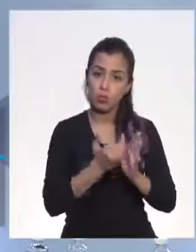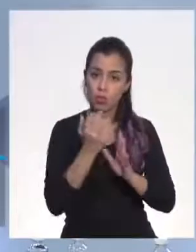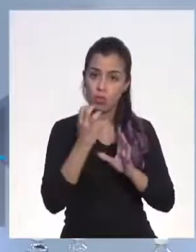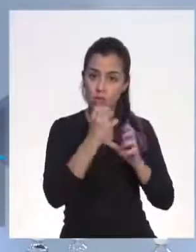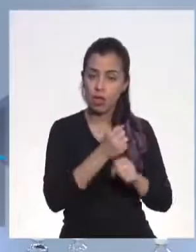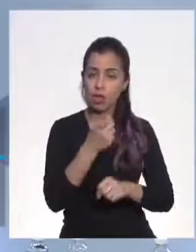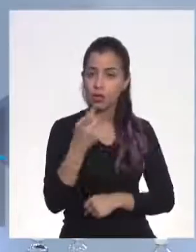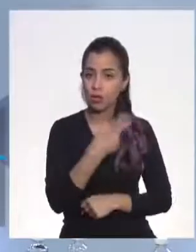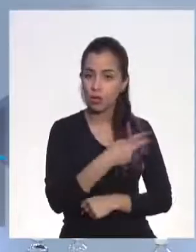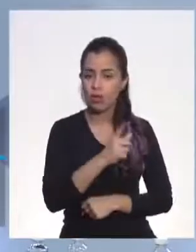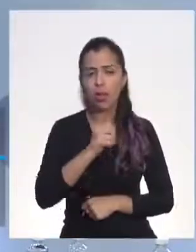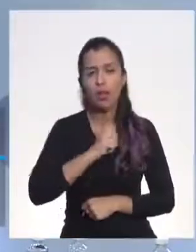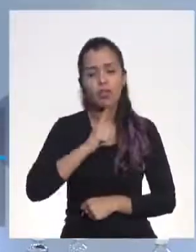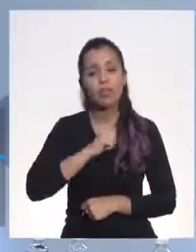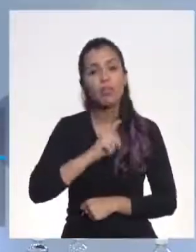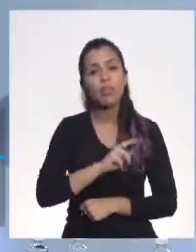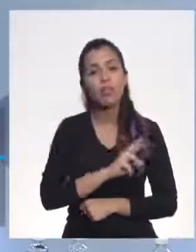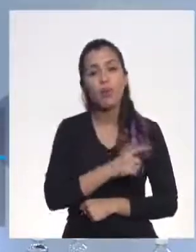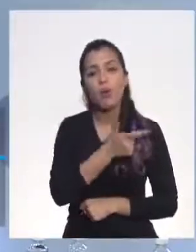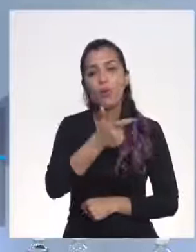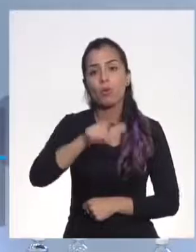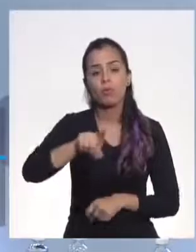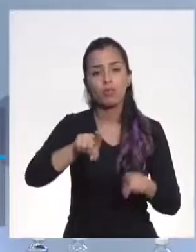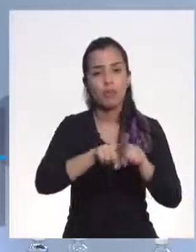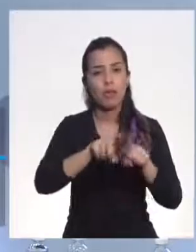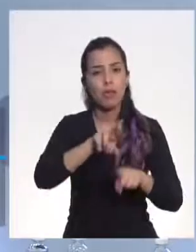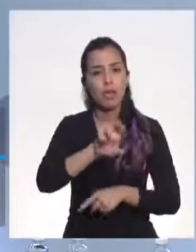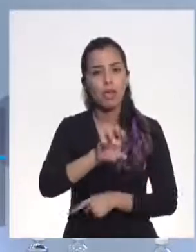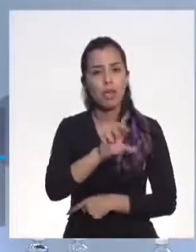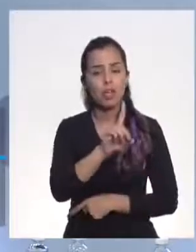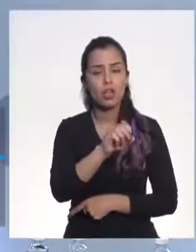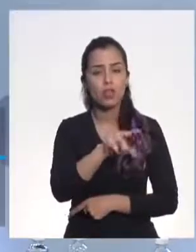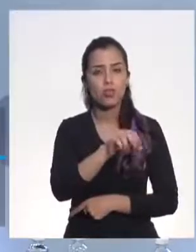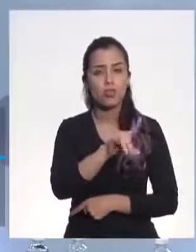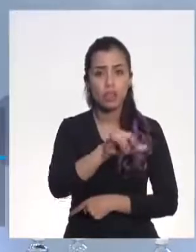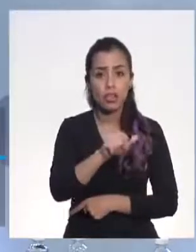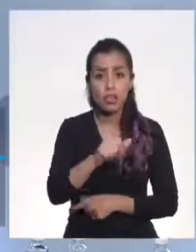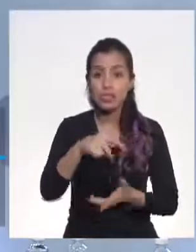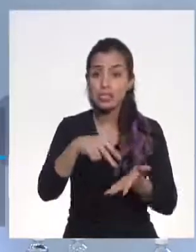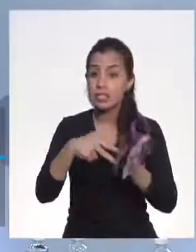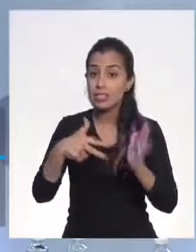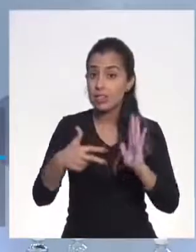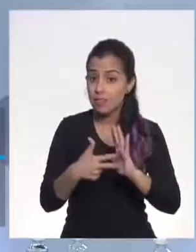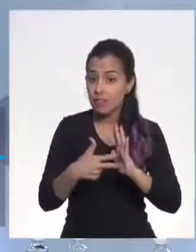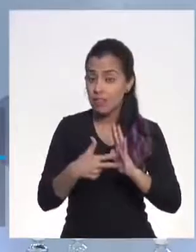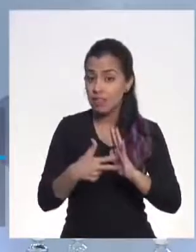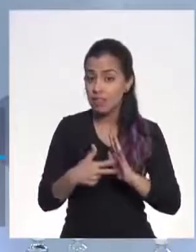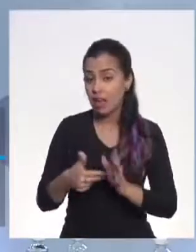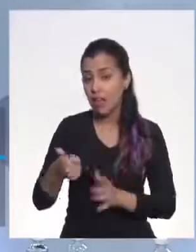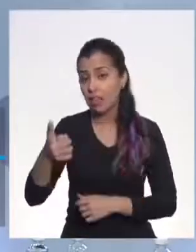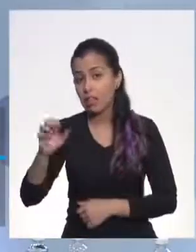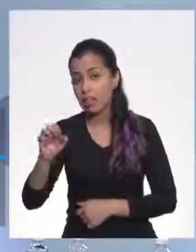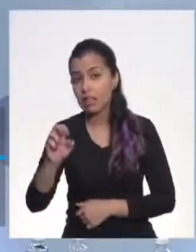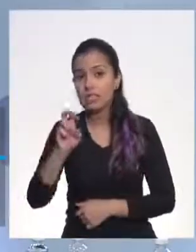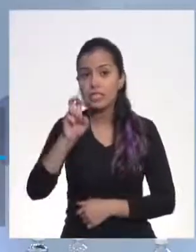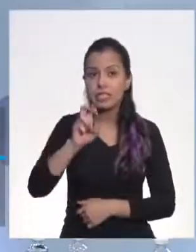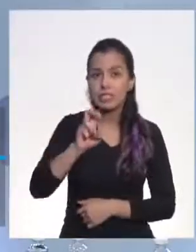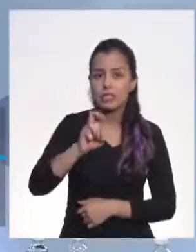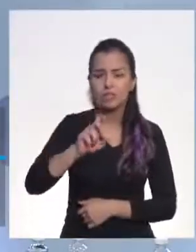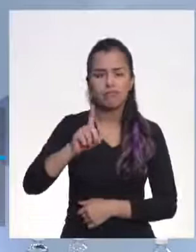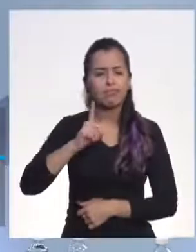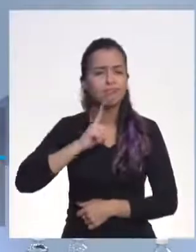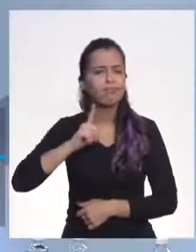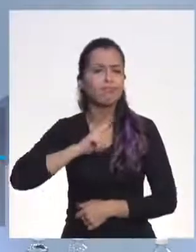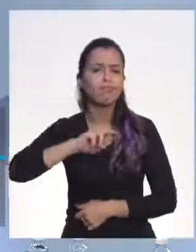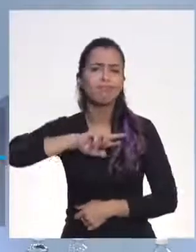poemas que tem redondilha redondilha maior que tem sete versos em redondilha menor que tem cinco versos tem as quadrinhos e tem